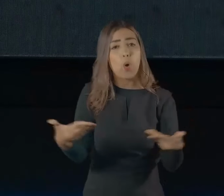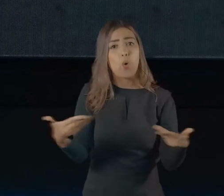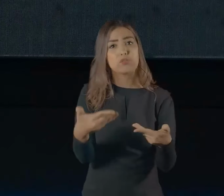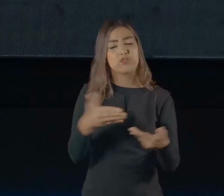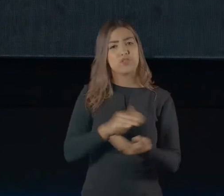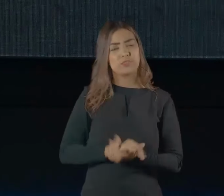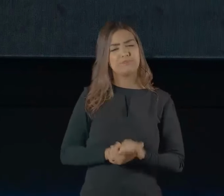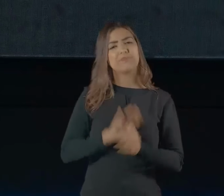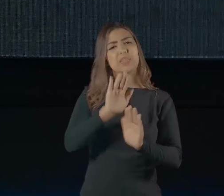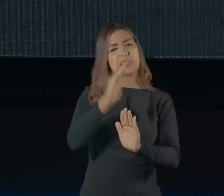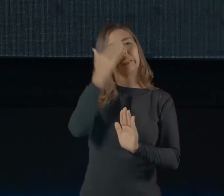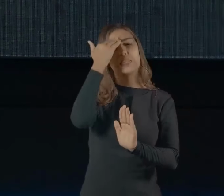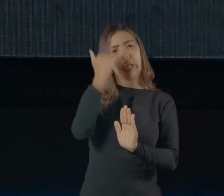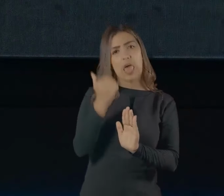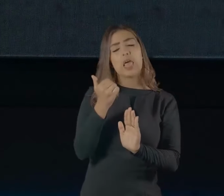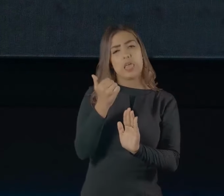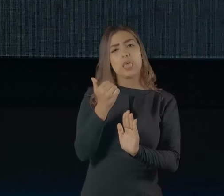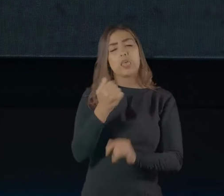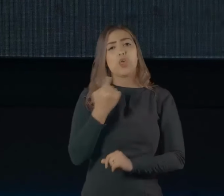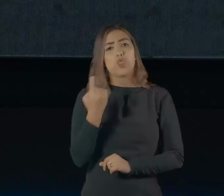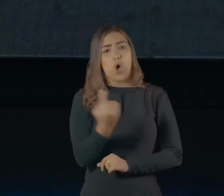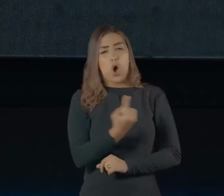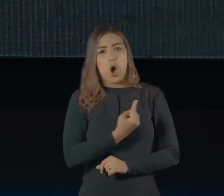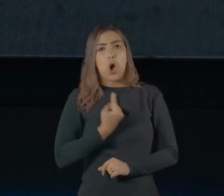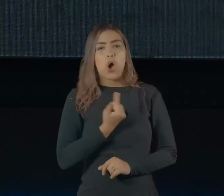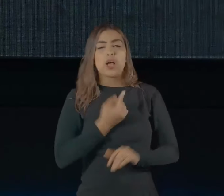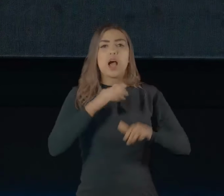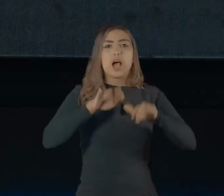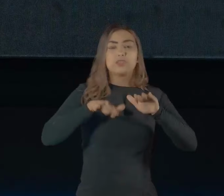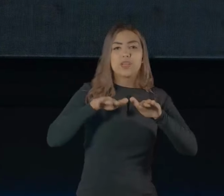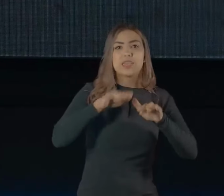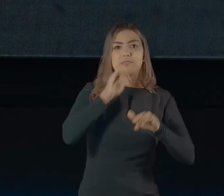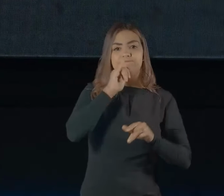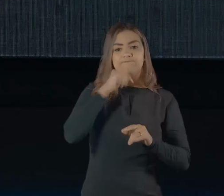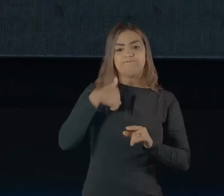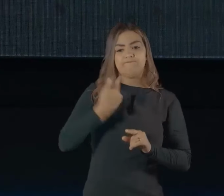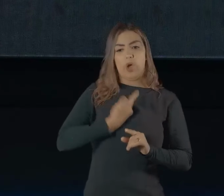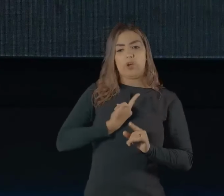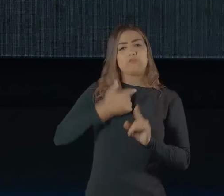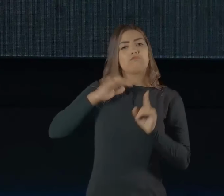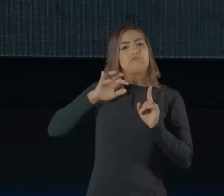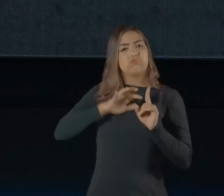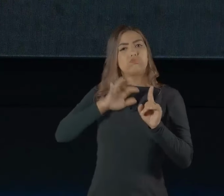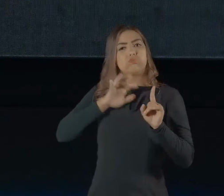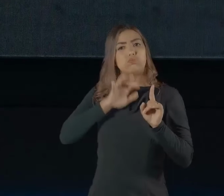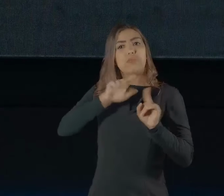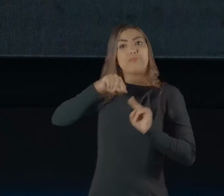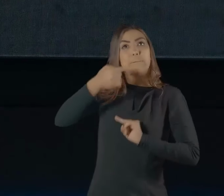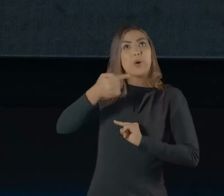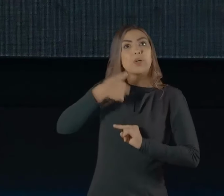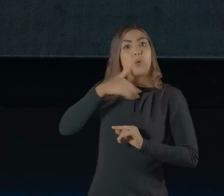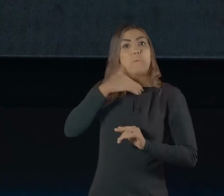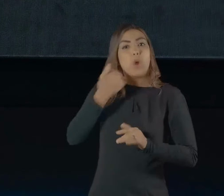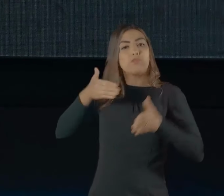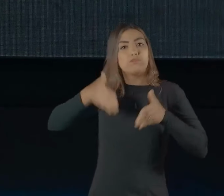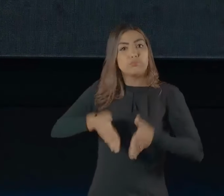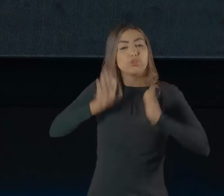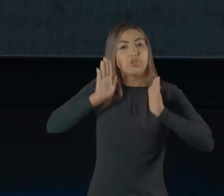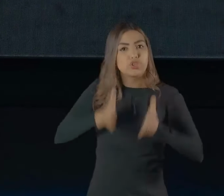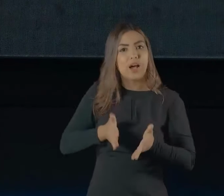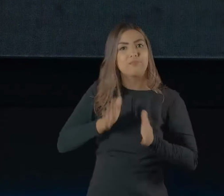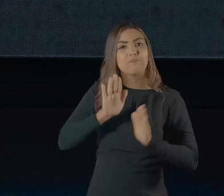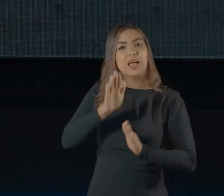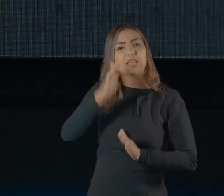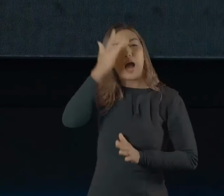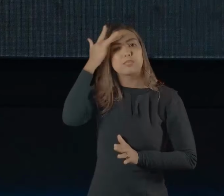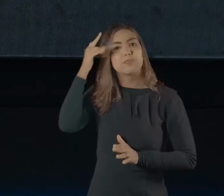de nós temos uma vida que continua a impactar, mesmo depois que Deus nos leva.